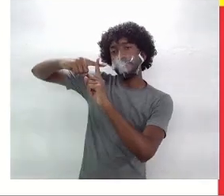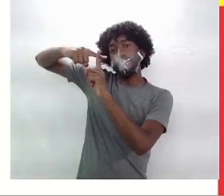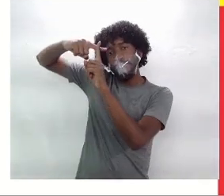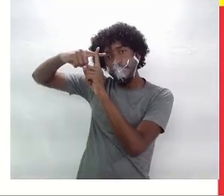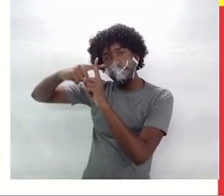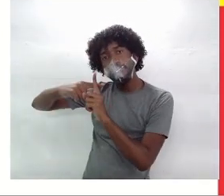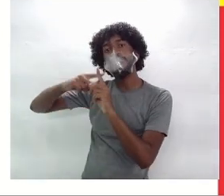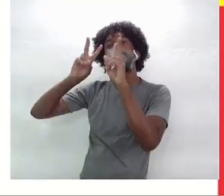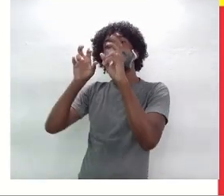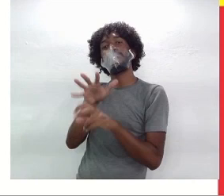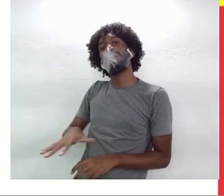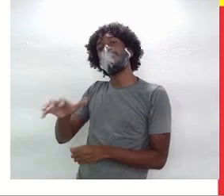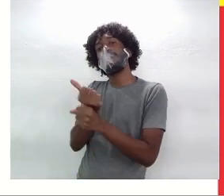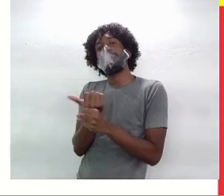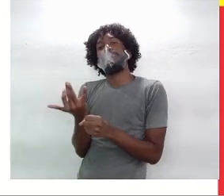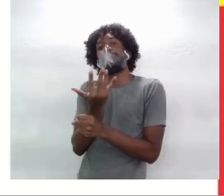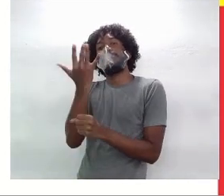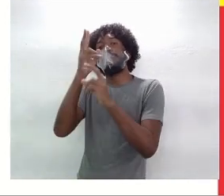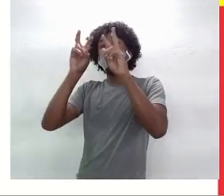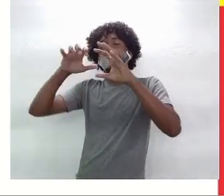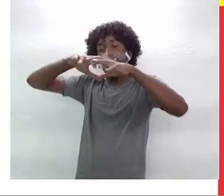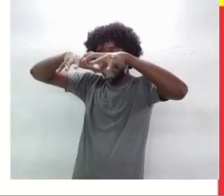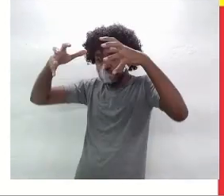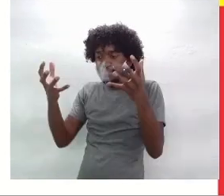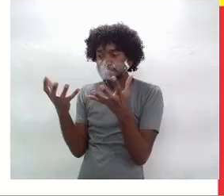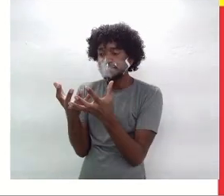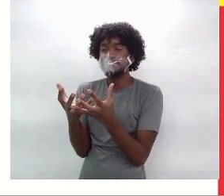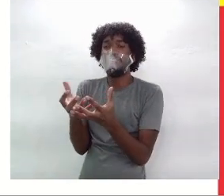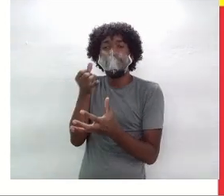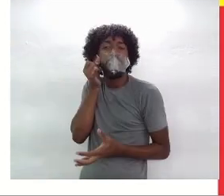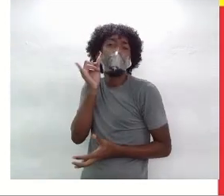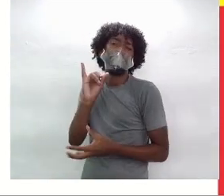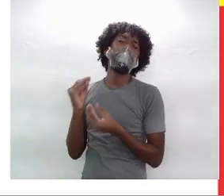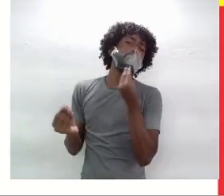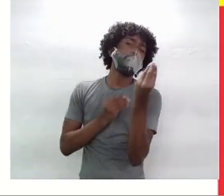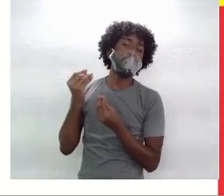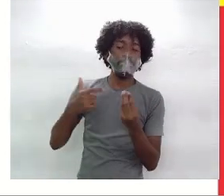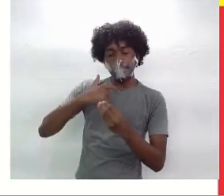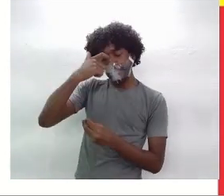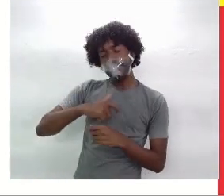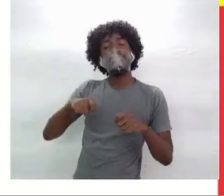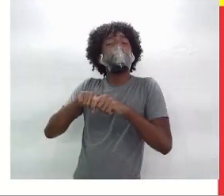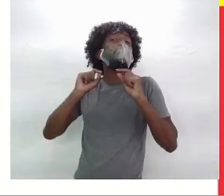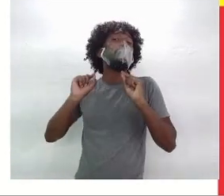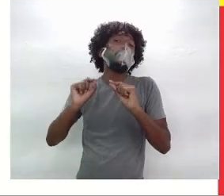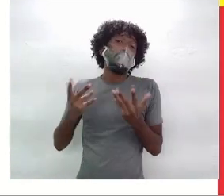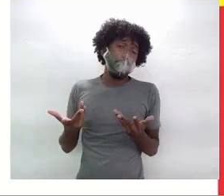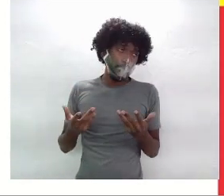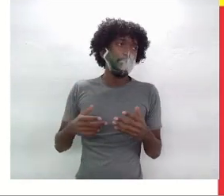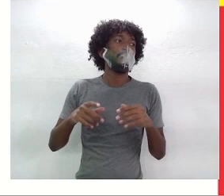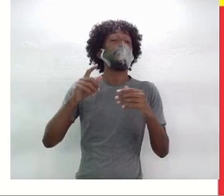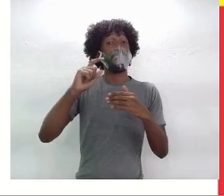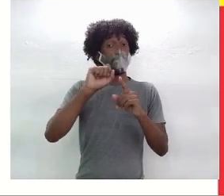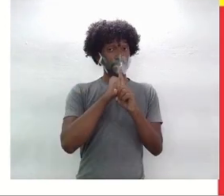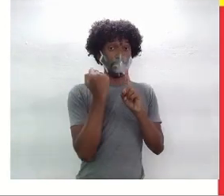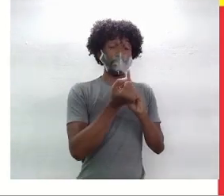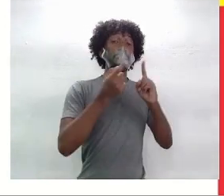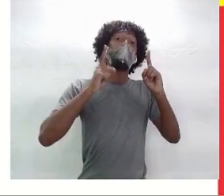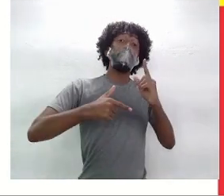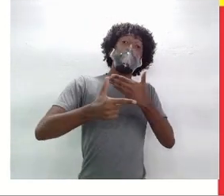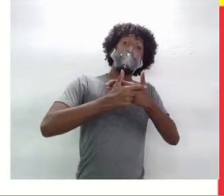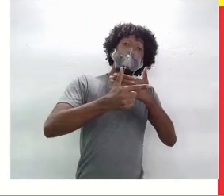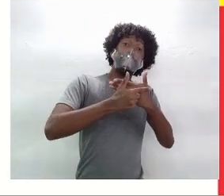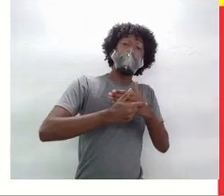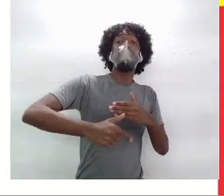emissão desses gases de efeito estufa? A sociedade ela tem um papel fundamental no combate às mudanças